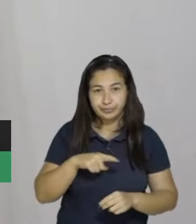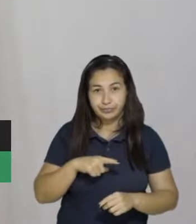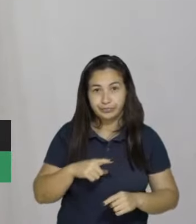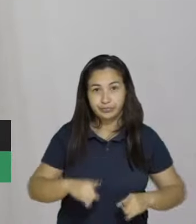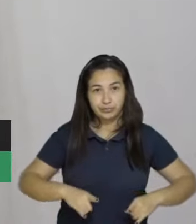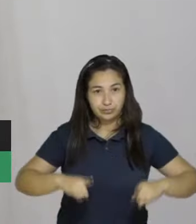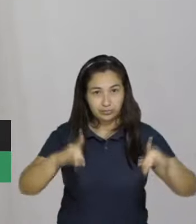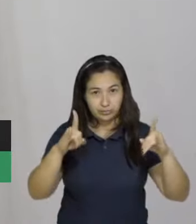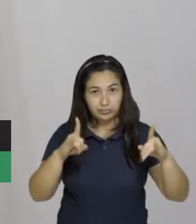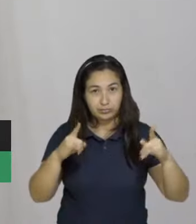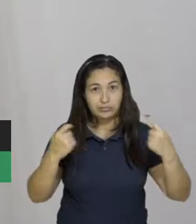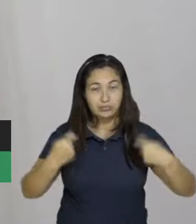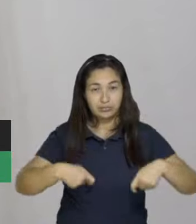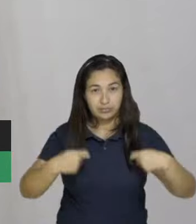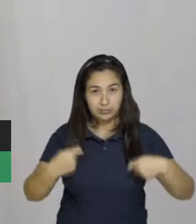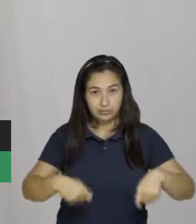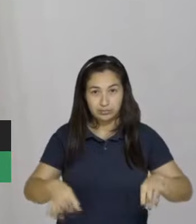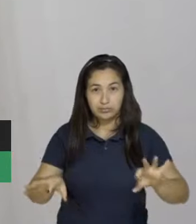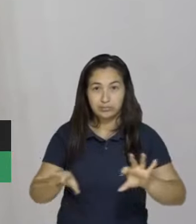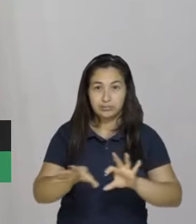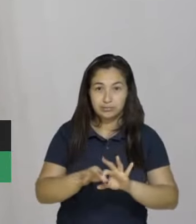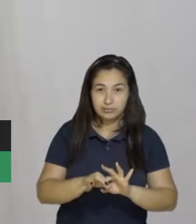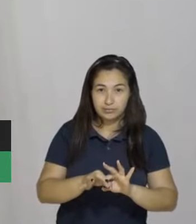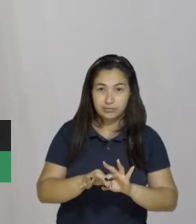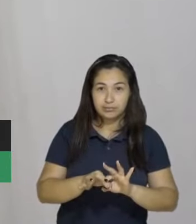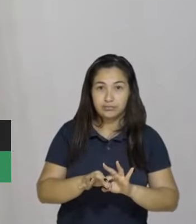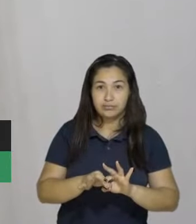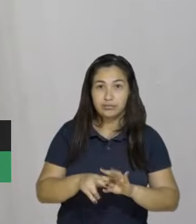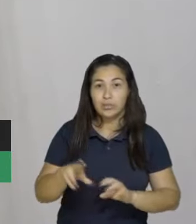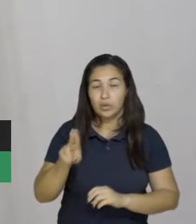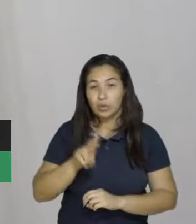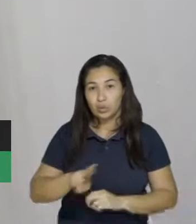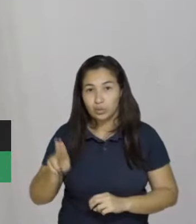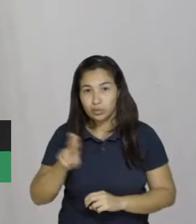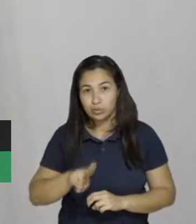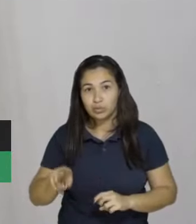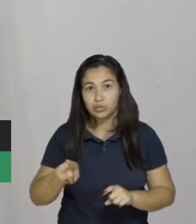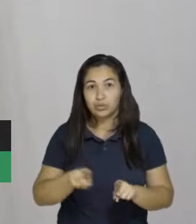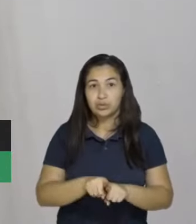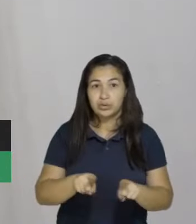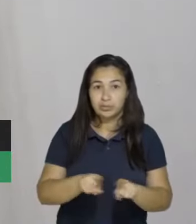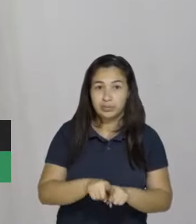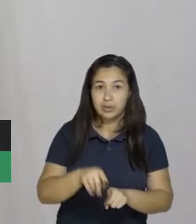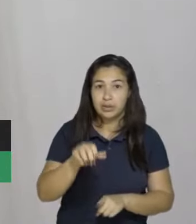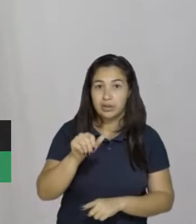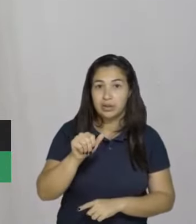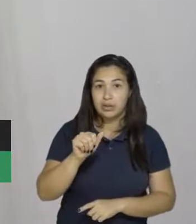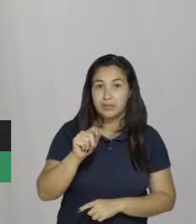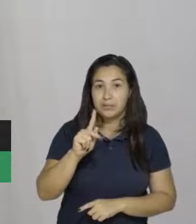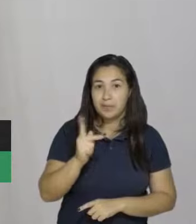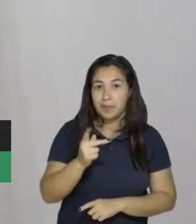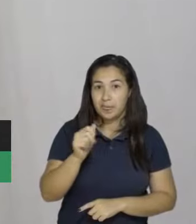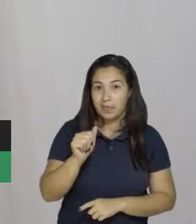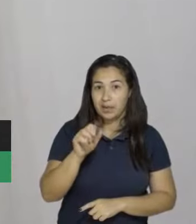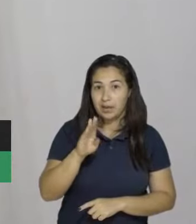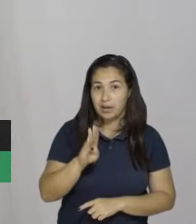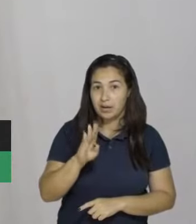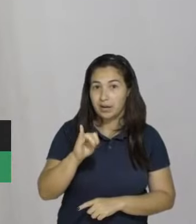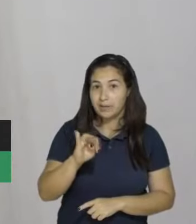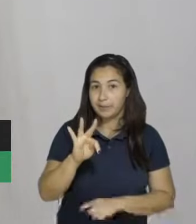ele tem que ter a vinculação quanto ao uso e o habite-se, alvará de habite-se do imóvel, e